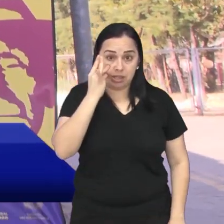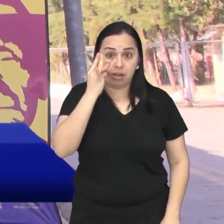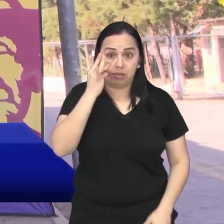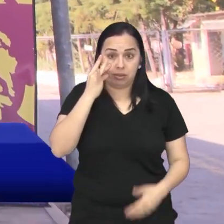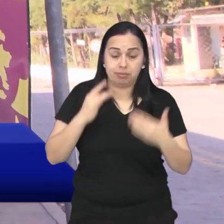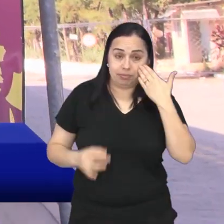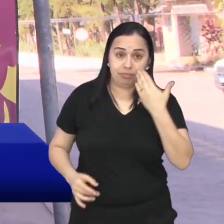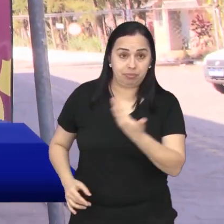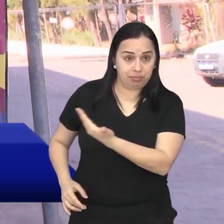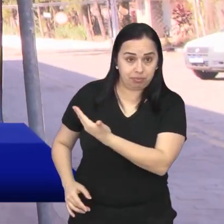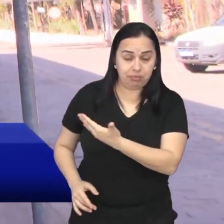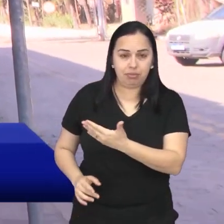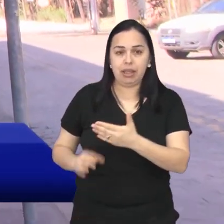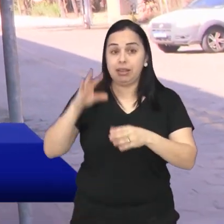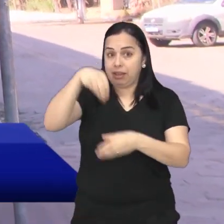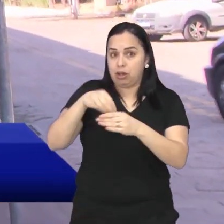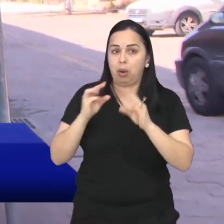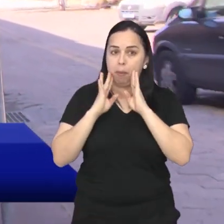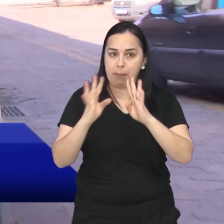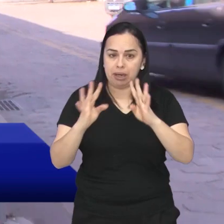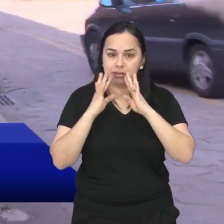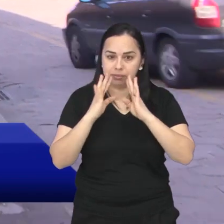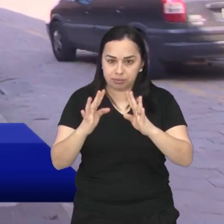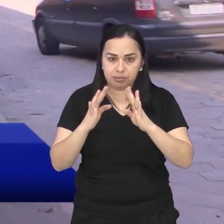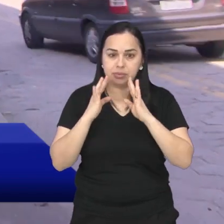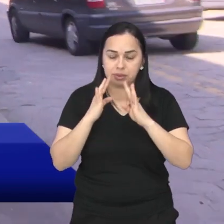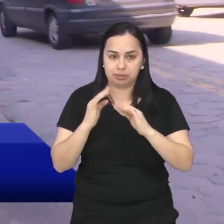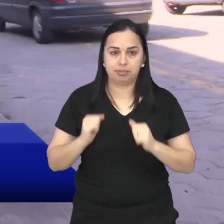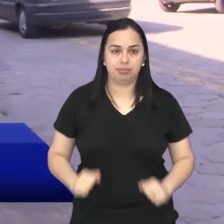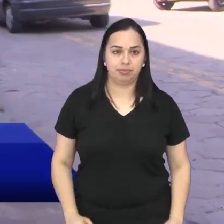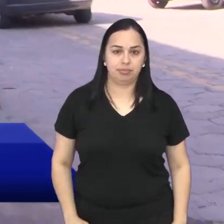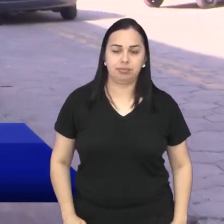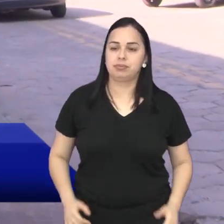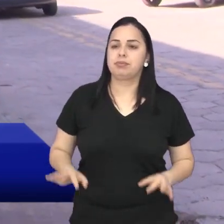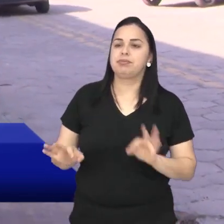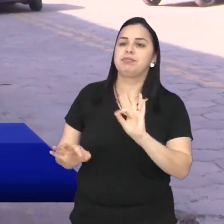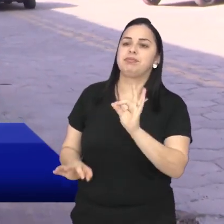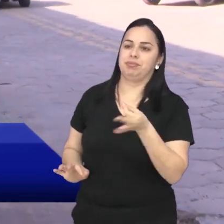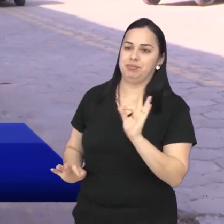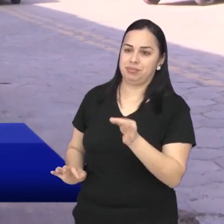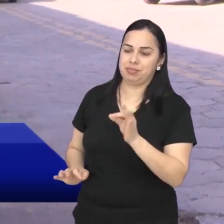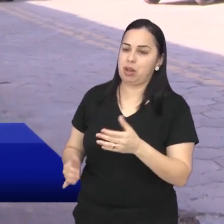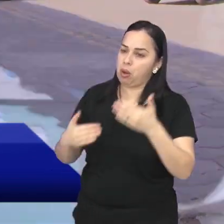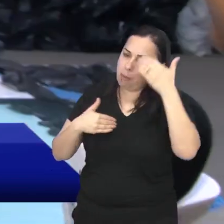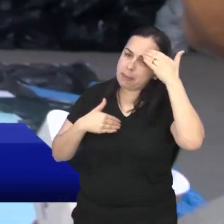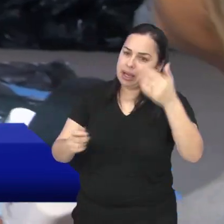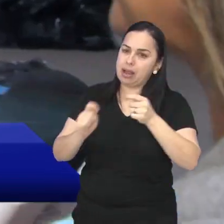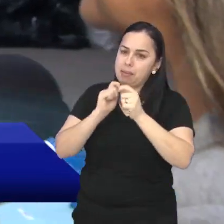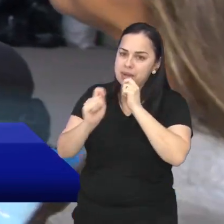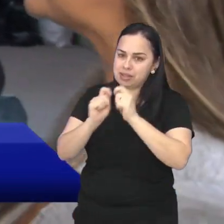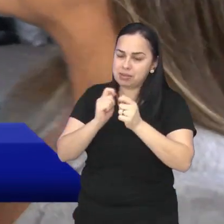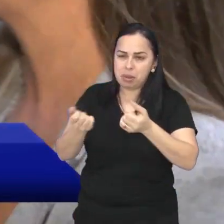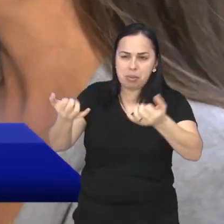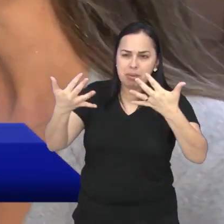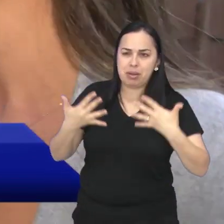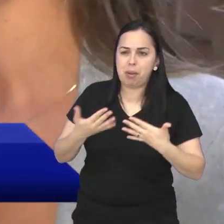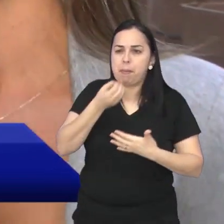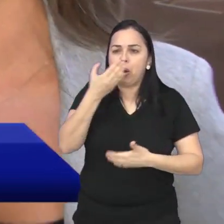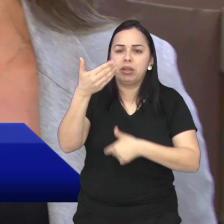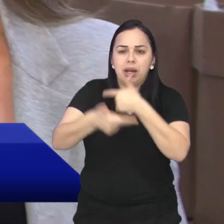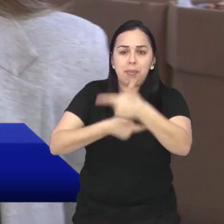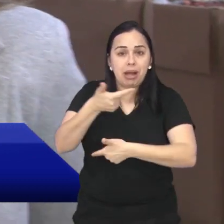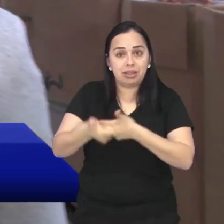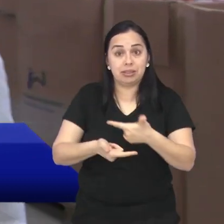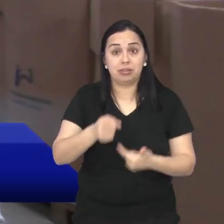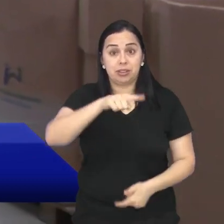de distribuição, que fica aqui no Parque da Cidade, na Avenida Olivo Gomes, número 100. Tá certo, então muito obrigada pela entrevista e pelas informações e um